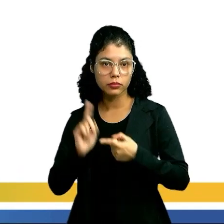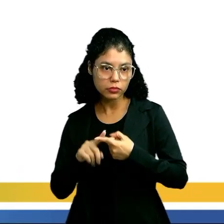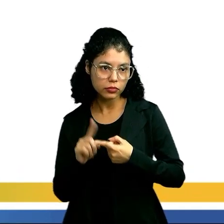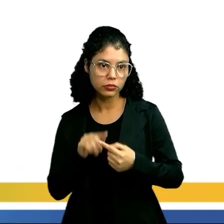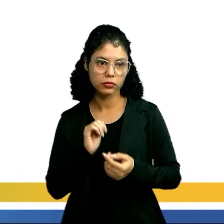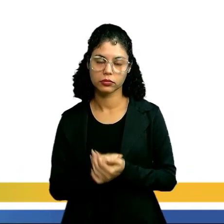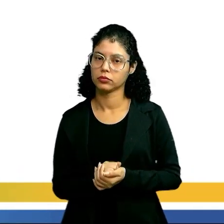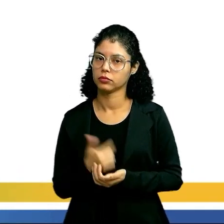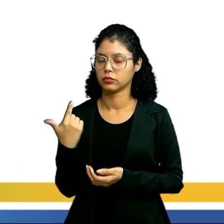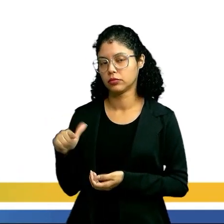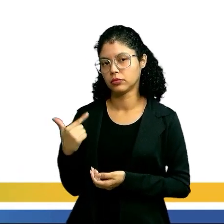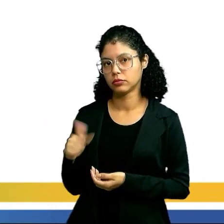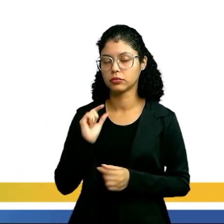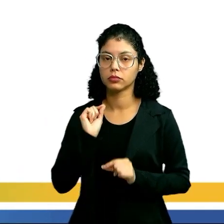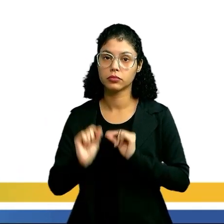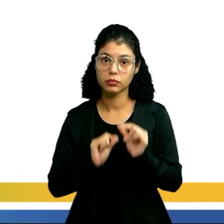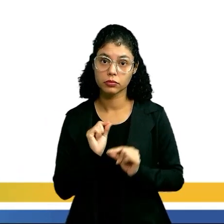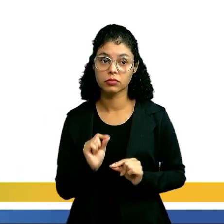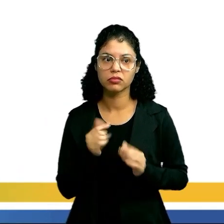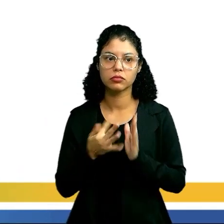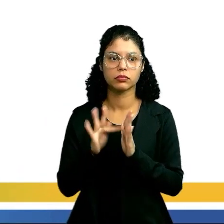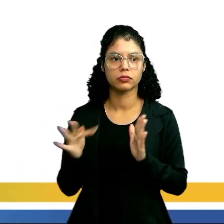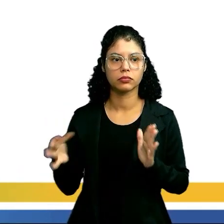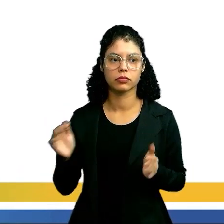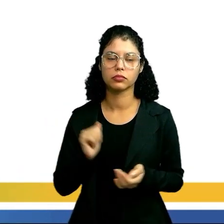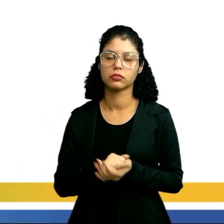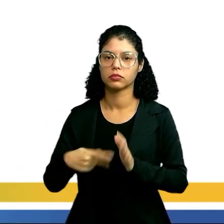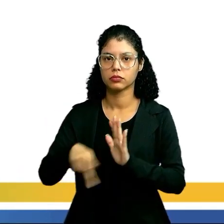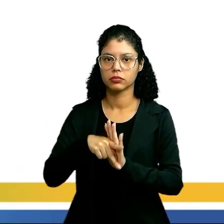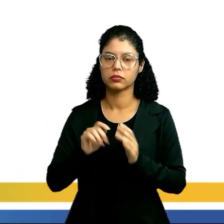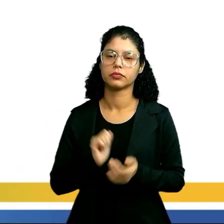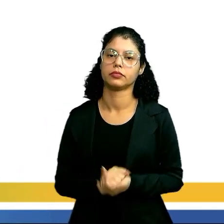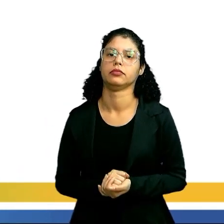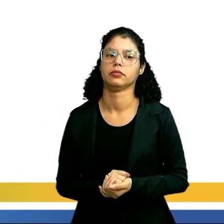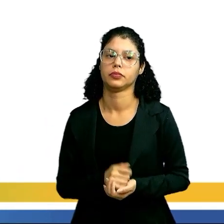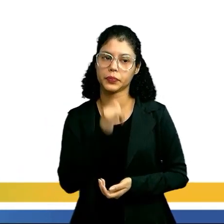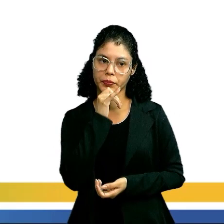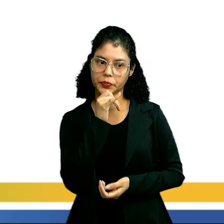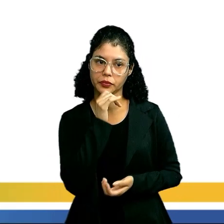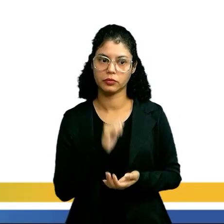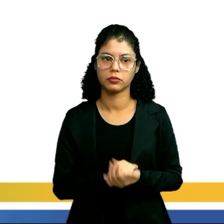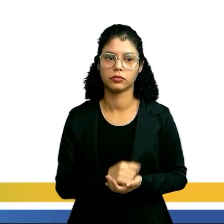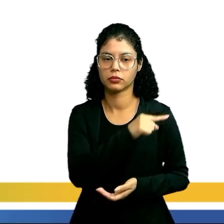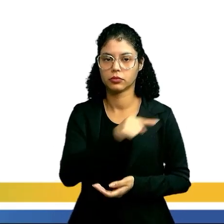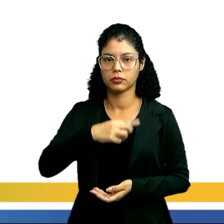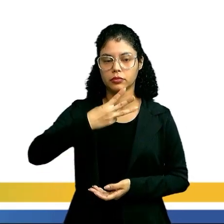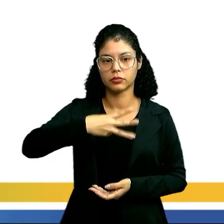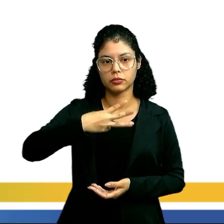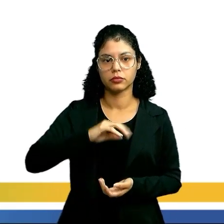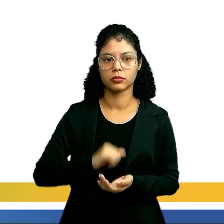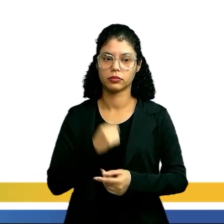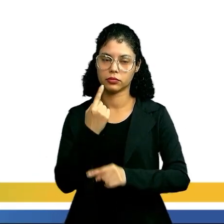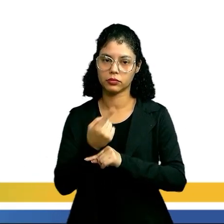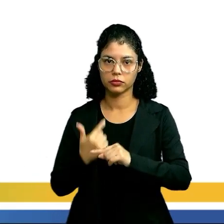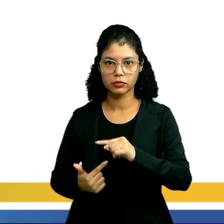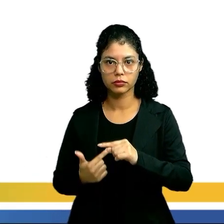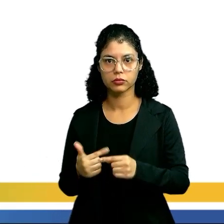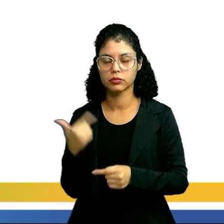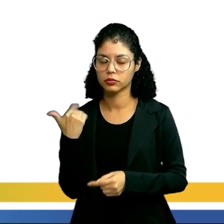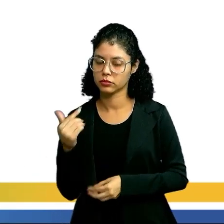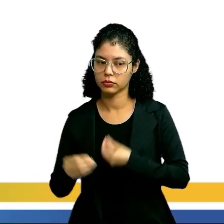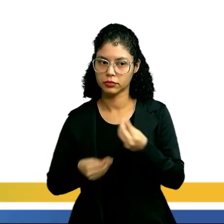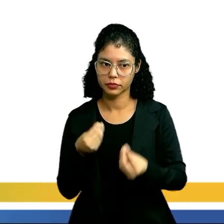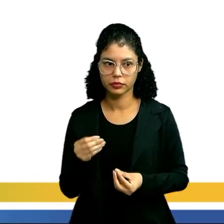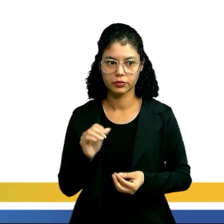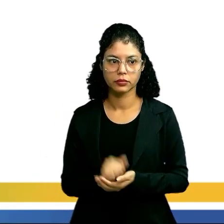não estaríamos tendo o quê? Uma função definida. Por exemplo, com a base igual a menos 3, expoente igual a meio, já não vai dar.